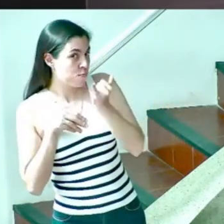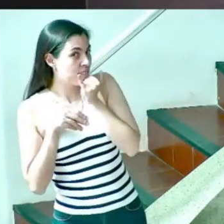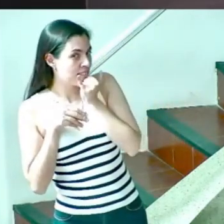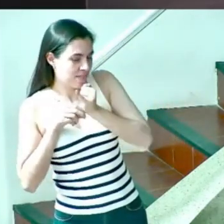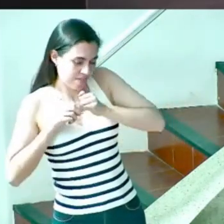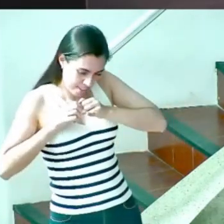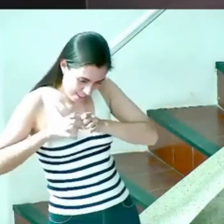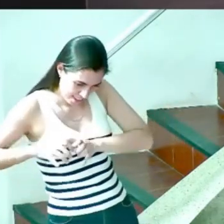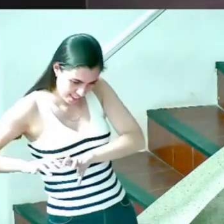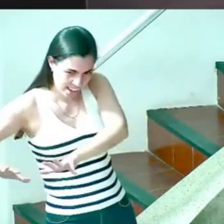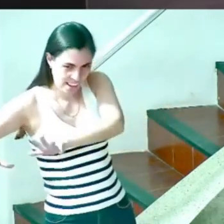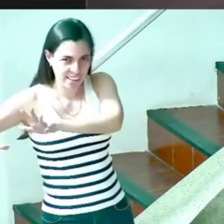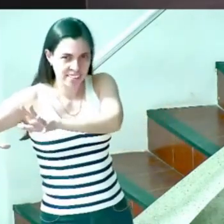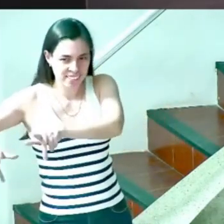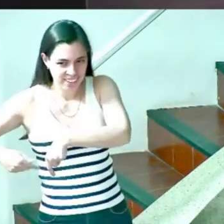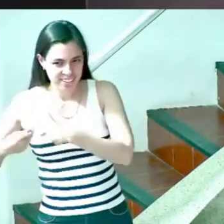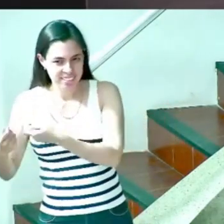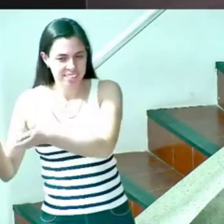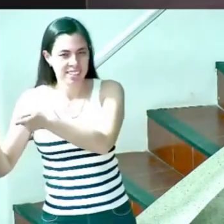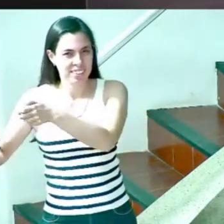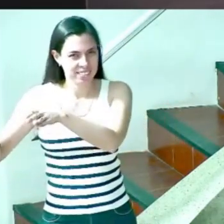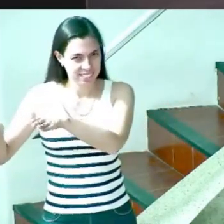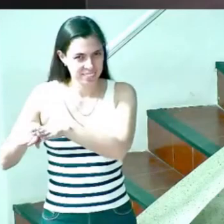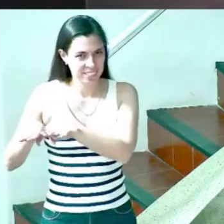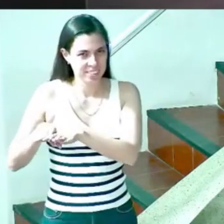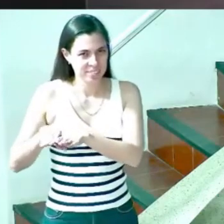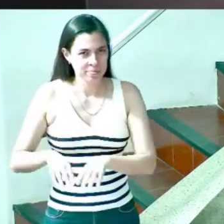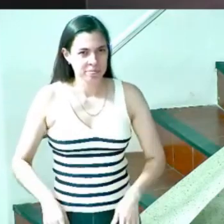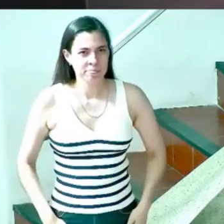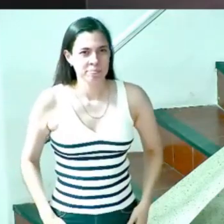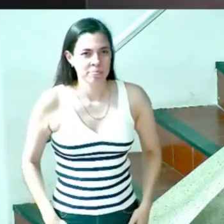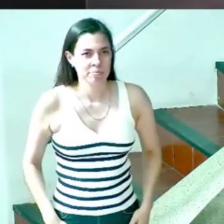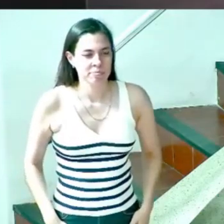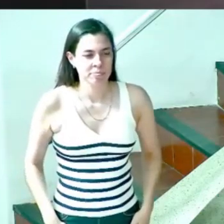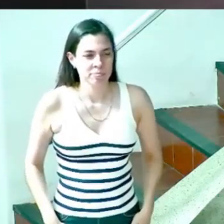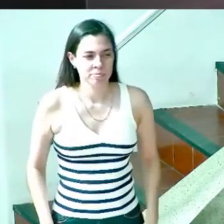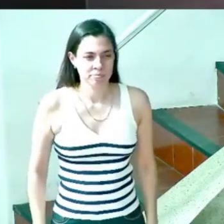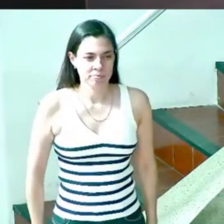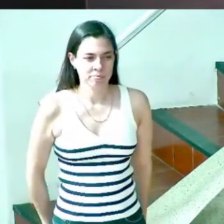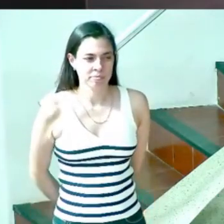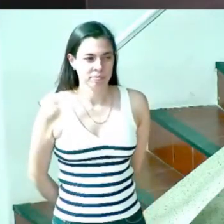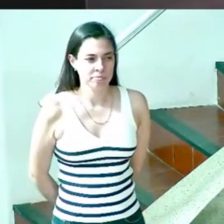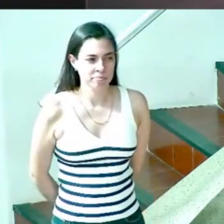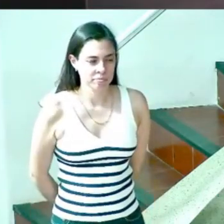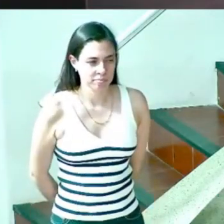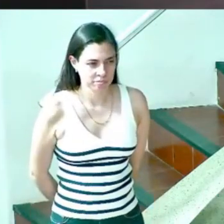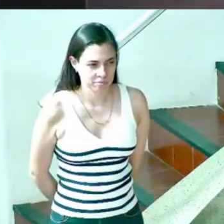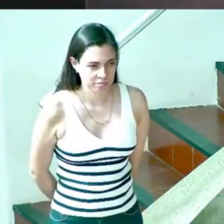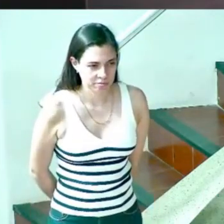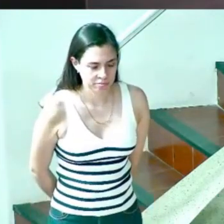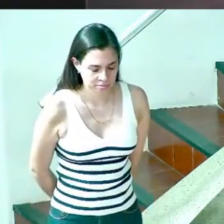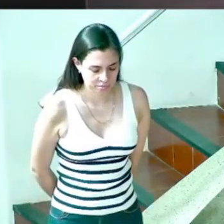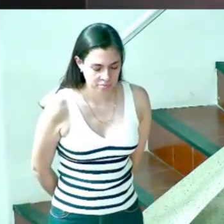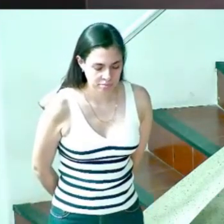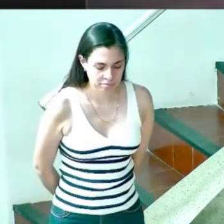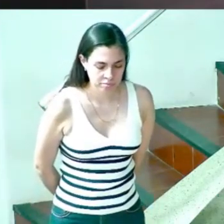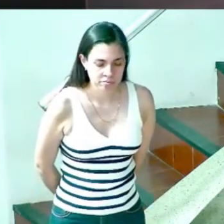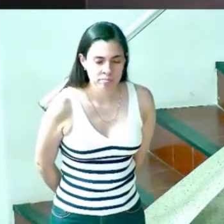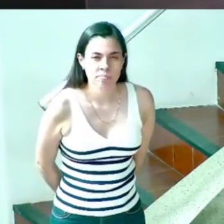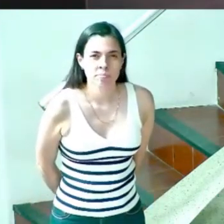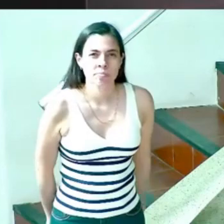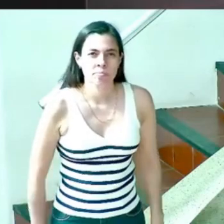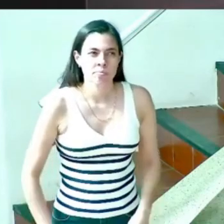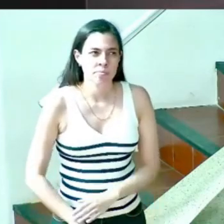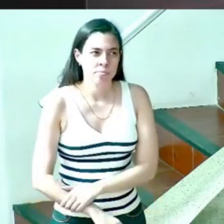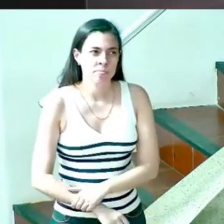devemos estender este perdão àqueles que nos feriram. A oração do Pai Nosso nos